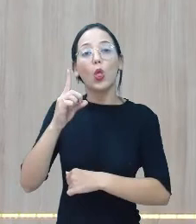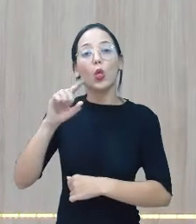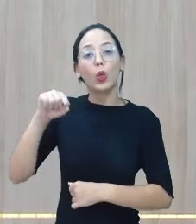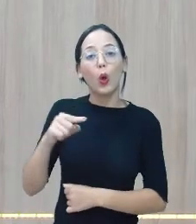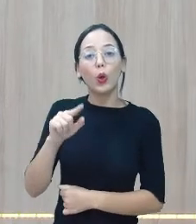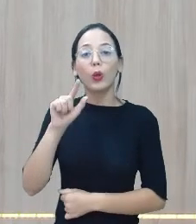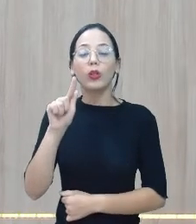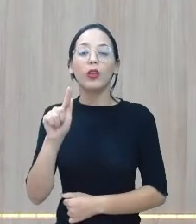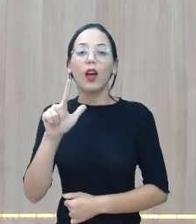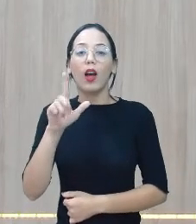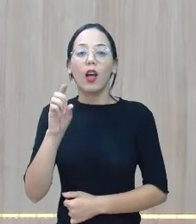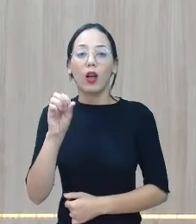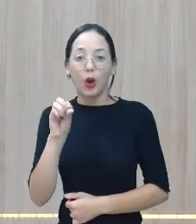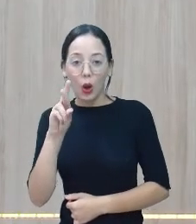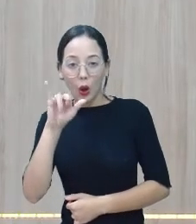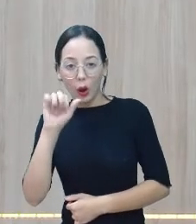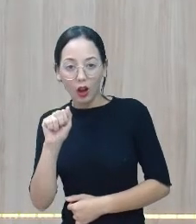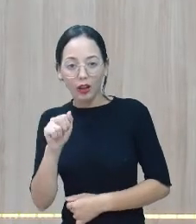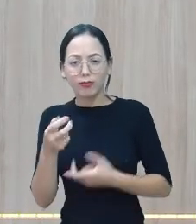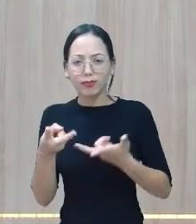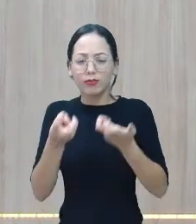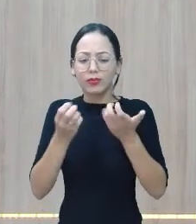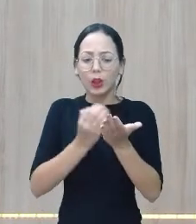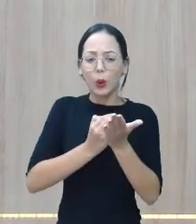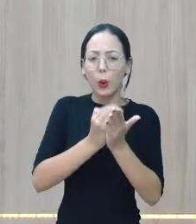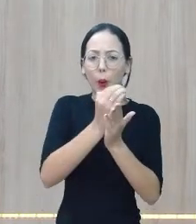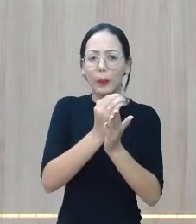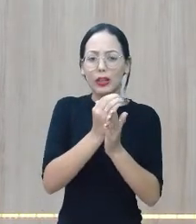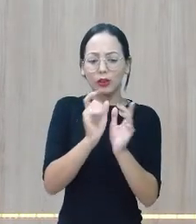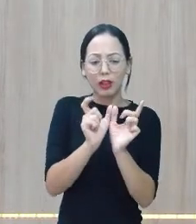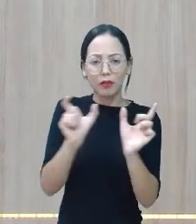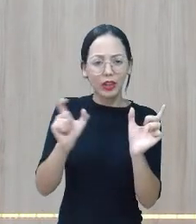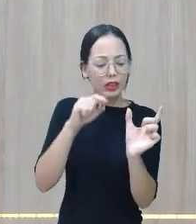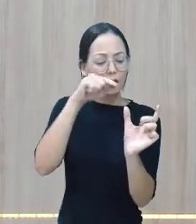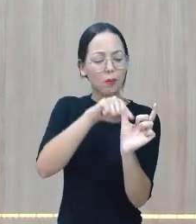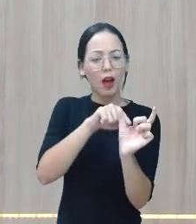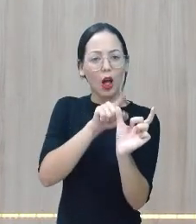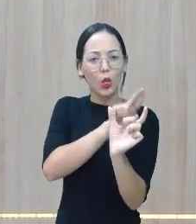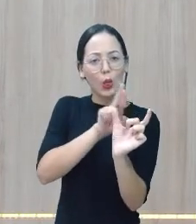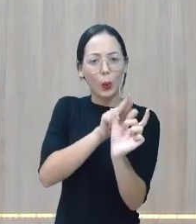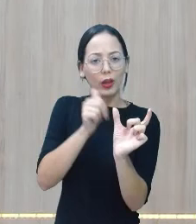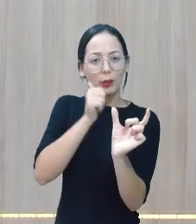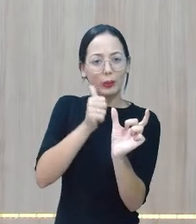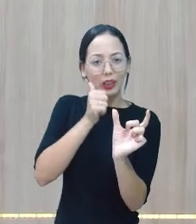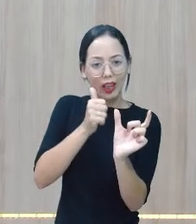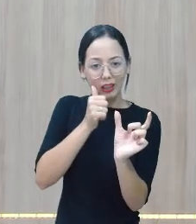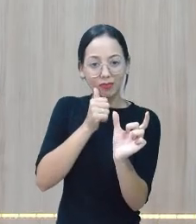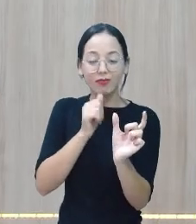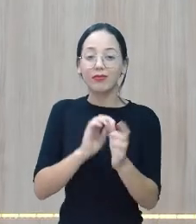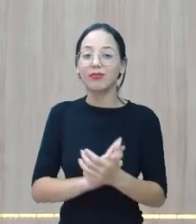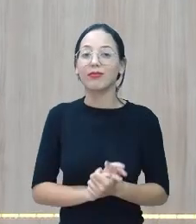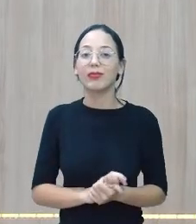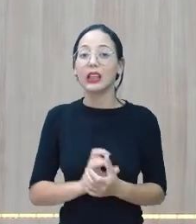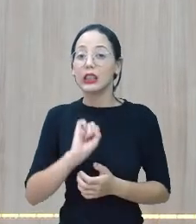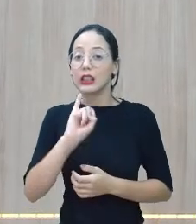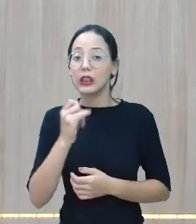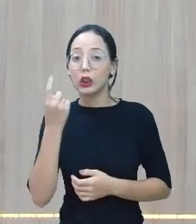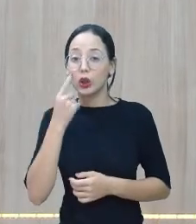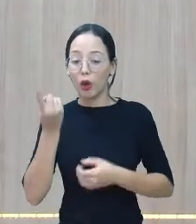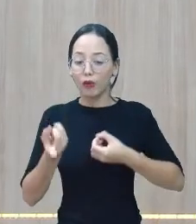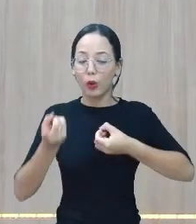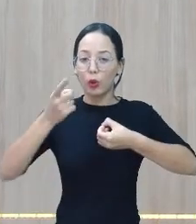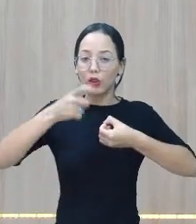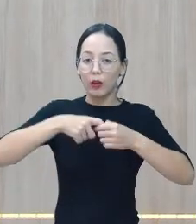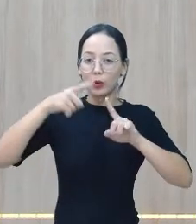Vocês percebem que está no início da oração, não é? Se voltássemos lá na ordem